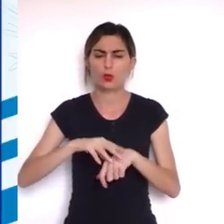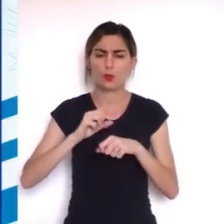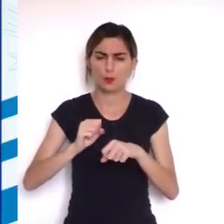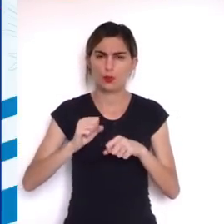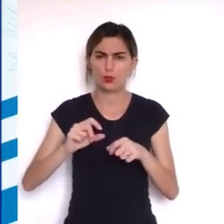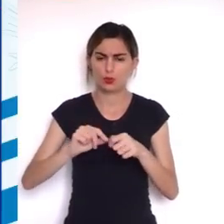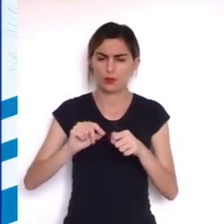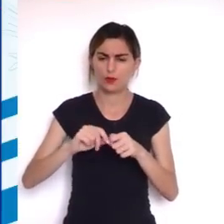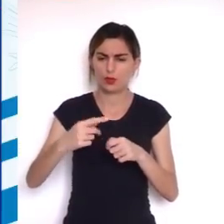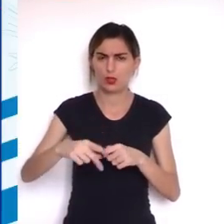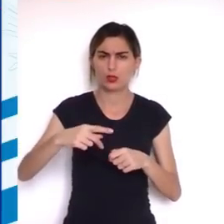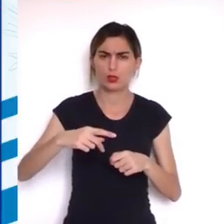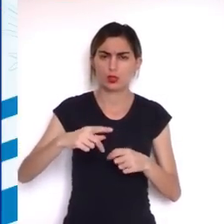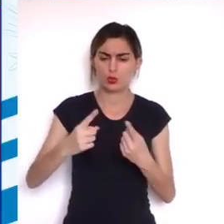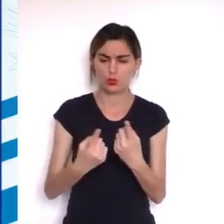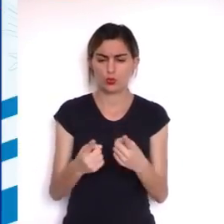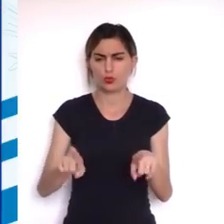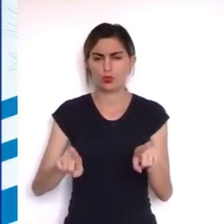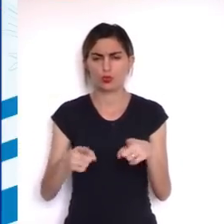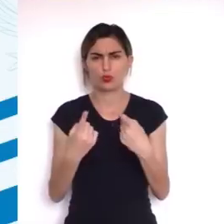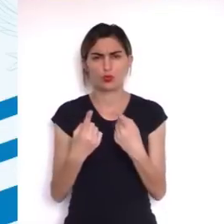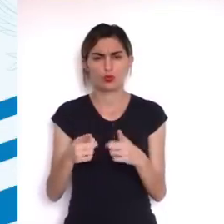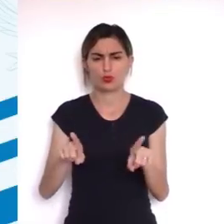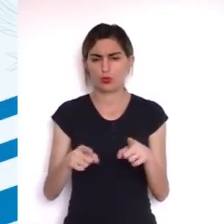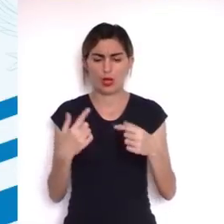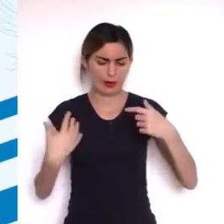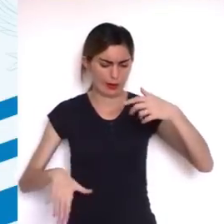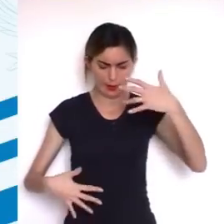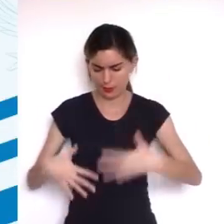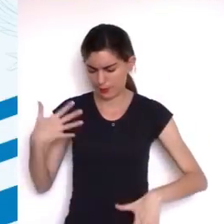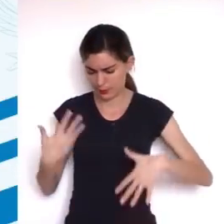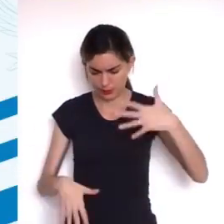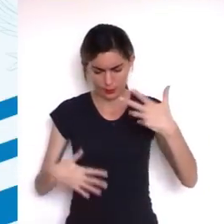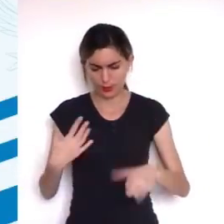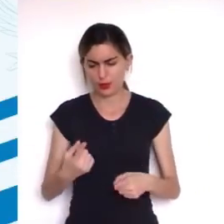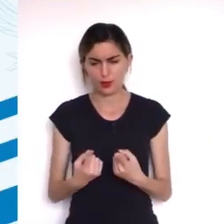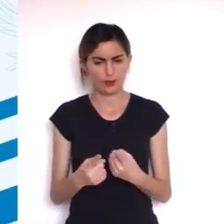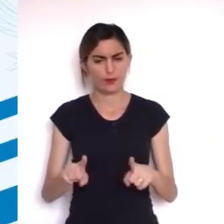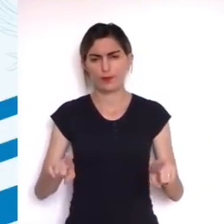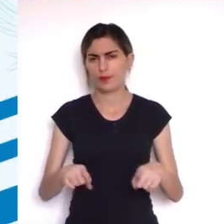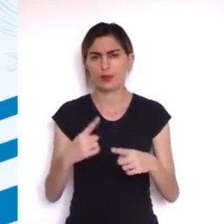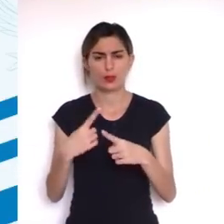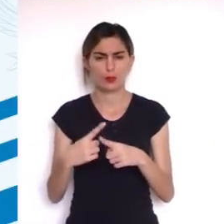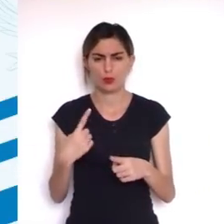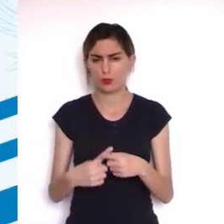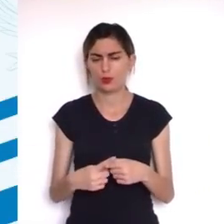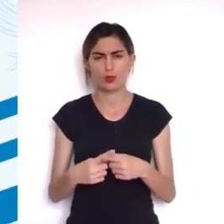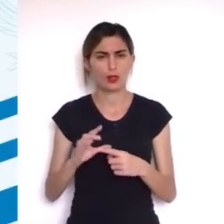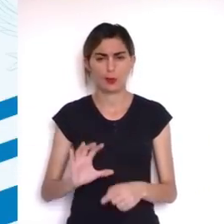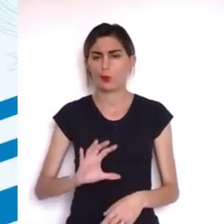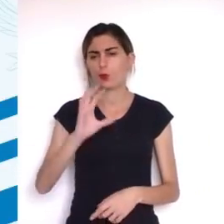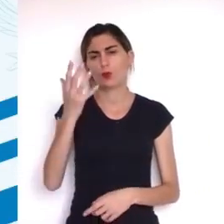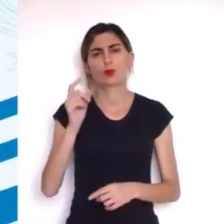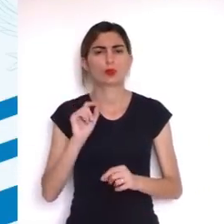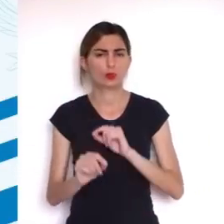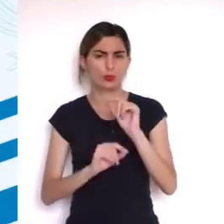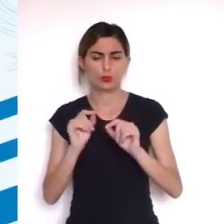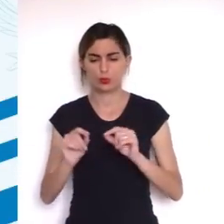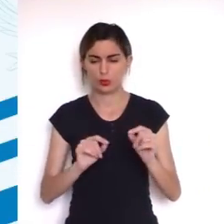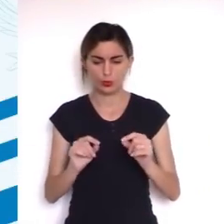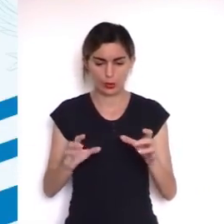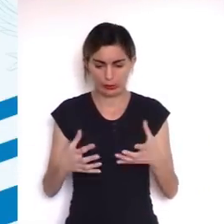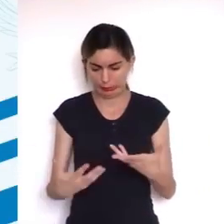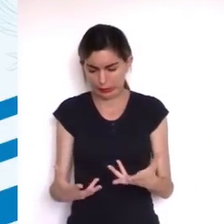para poder fazer ali o seu churrasco. Então ela está lá, ai, ai, ai, ai, ai, ai, ai, ai. Por quê? Aconteceu o quê?